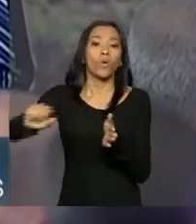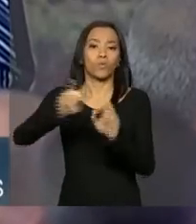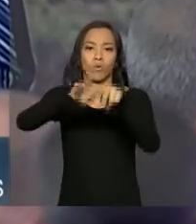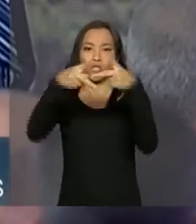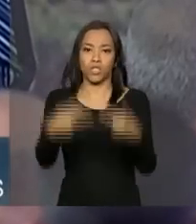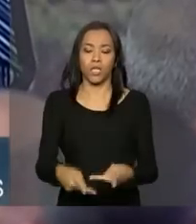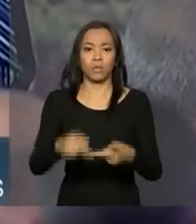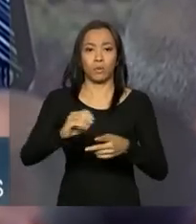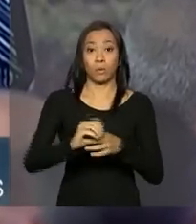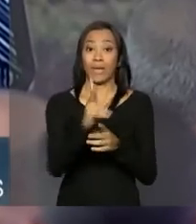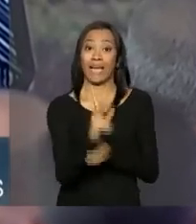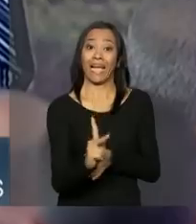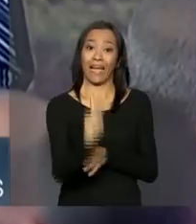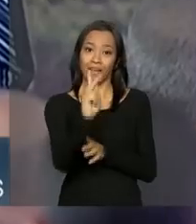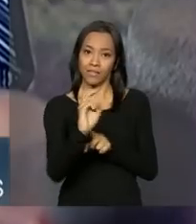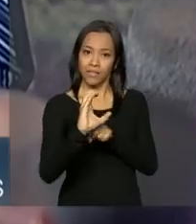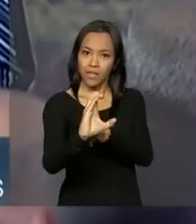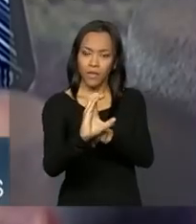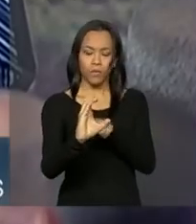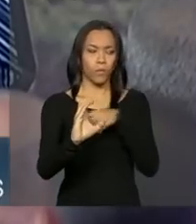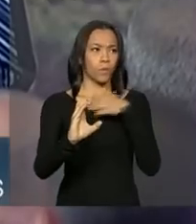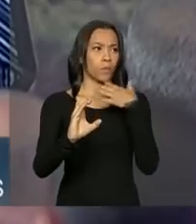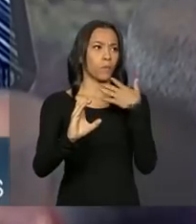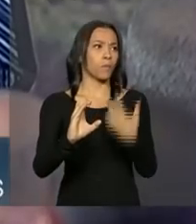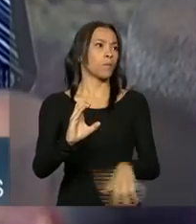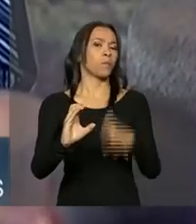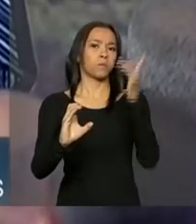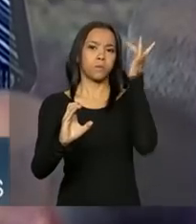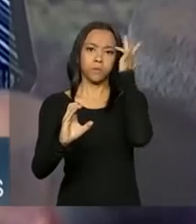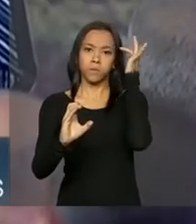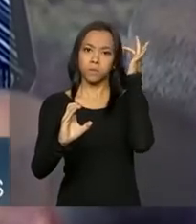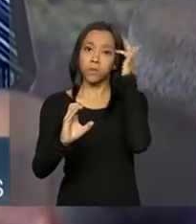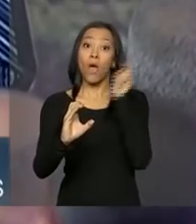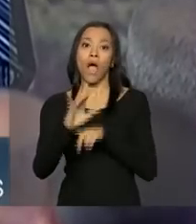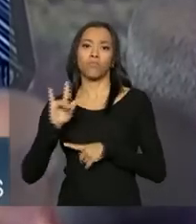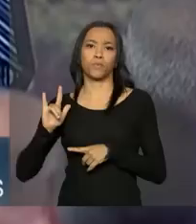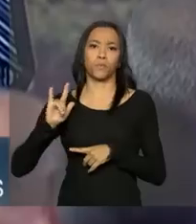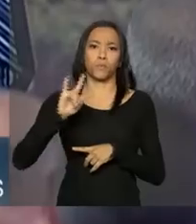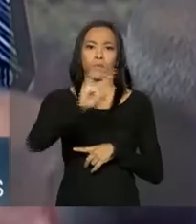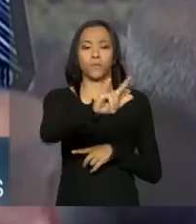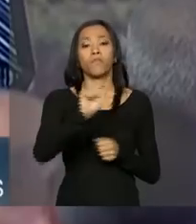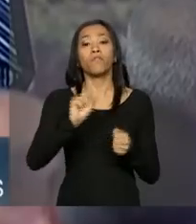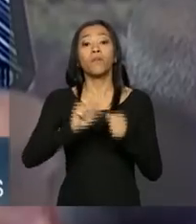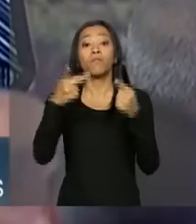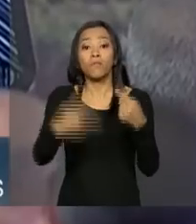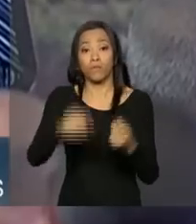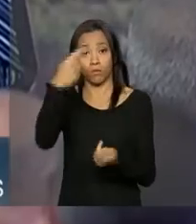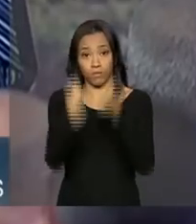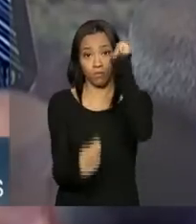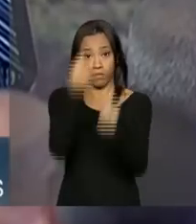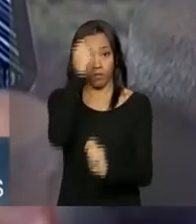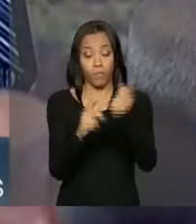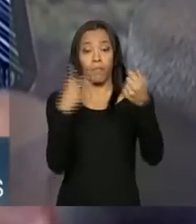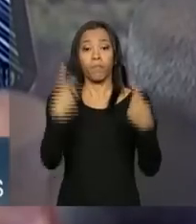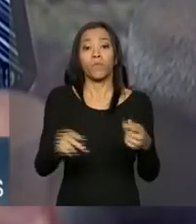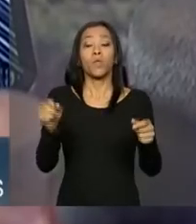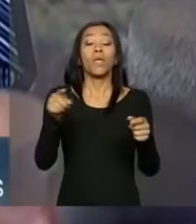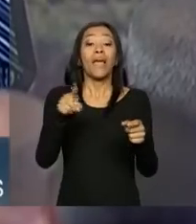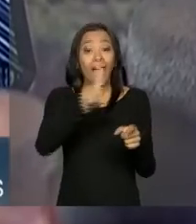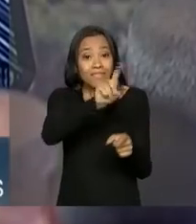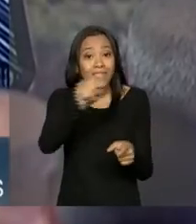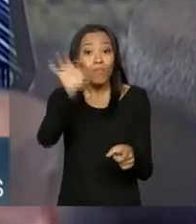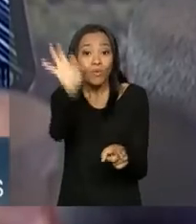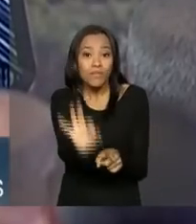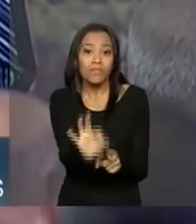KC-390, o maior avião já fabricado no Brasil. Com concepção e desenvolvimento